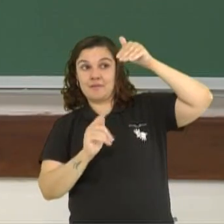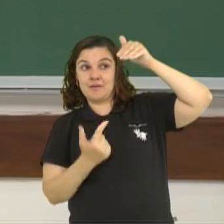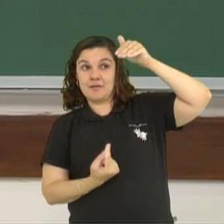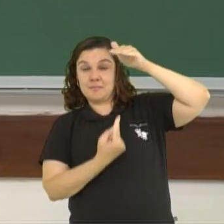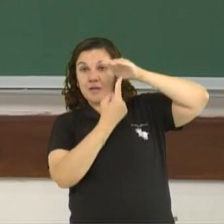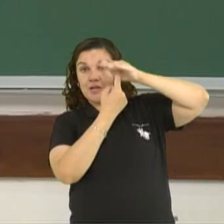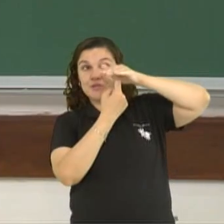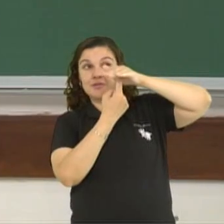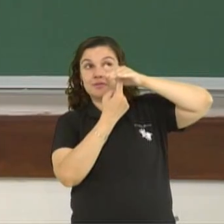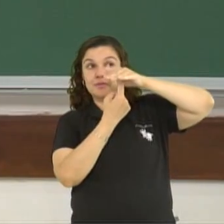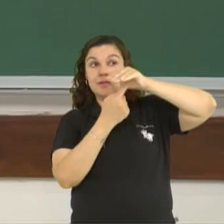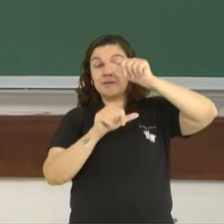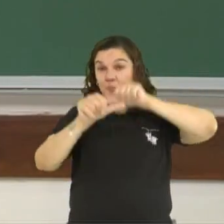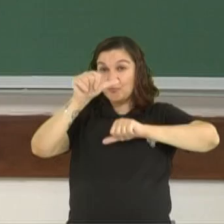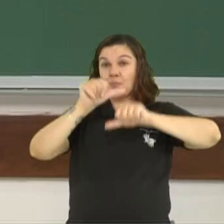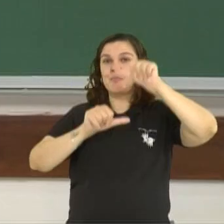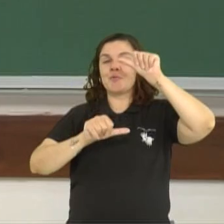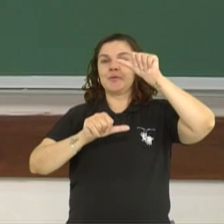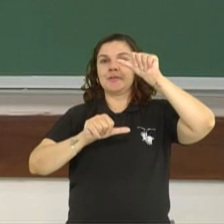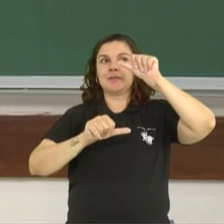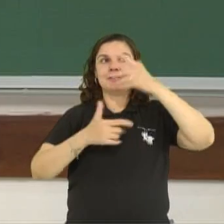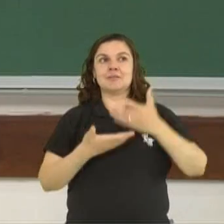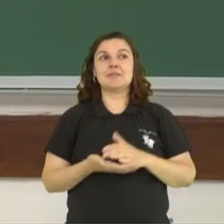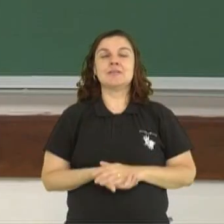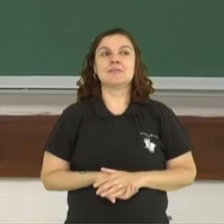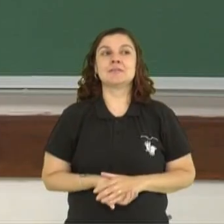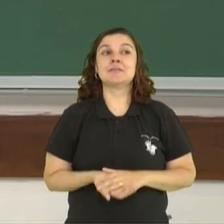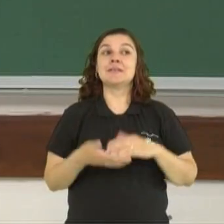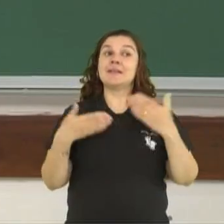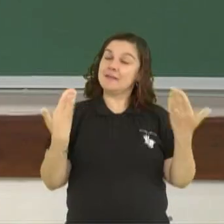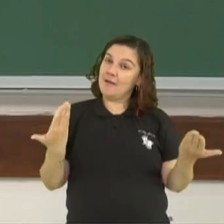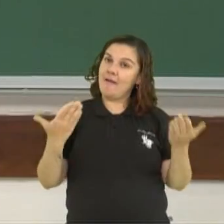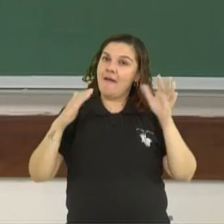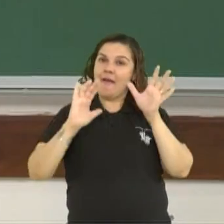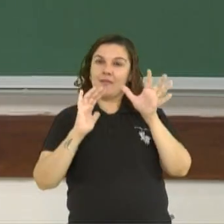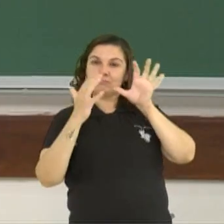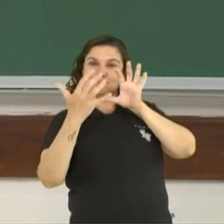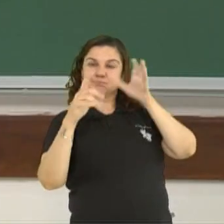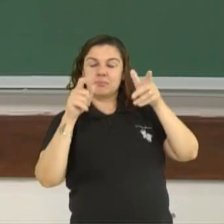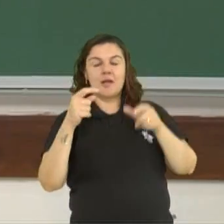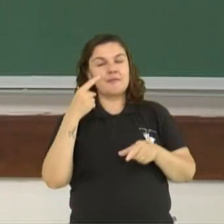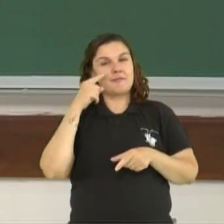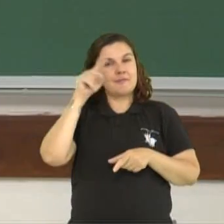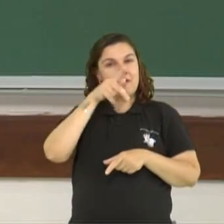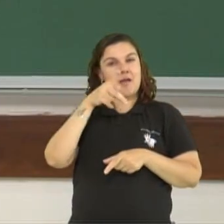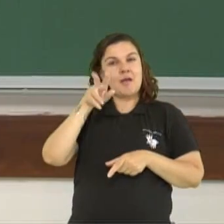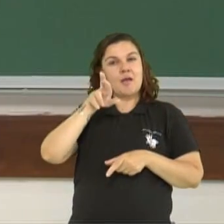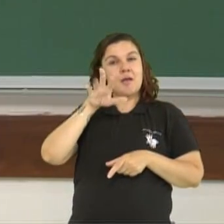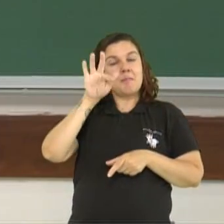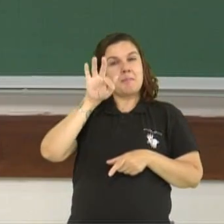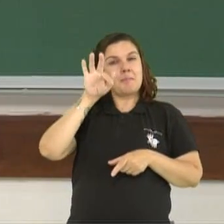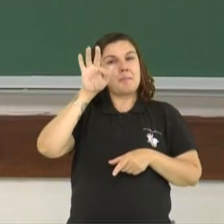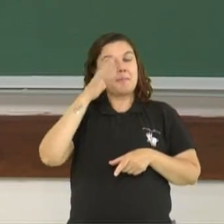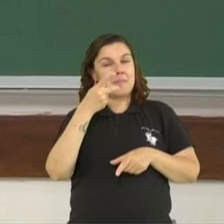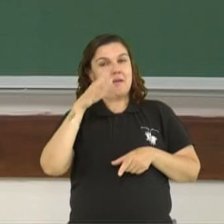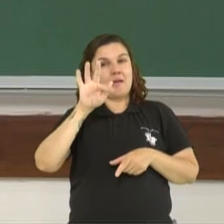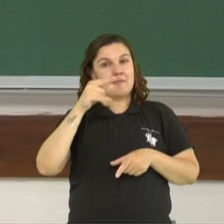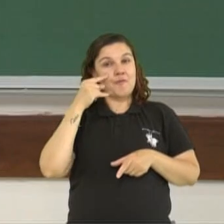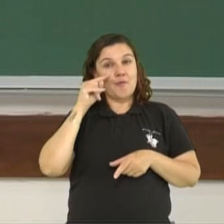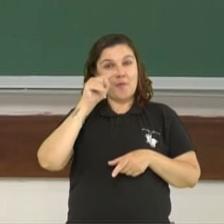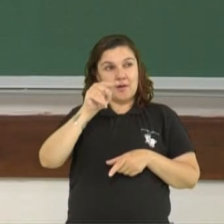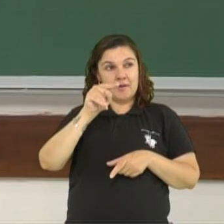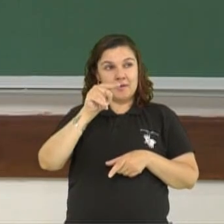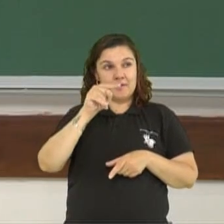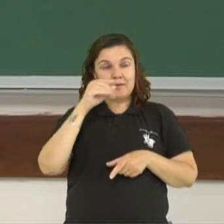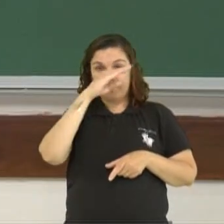vendo a parte de baixo desse objeto. Então, tem uma angulação diferente. Então, a angulação de visão é a perspectiva. Ponto de fuga é onde meu olhar está indo. O